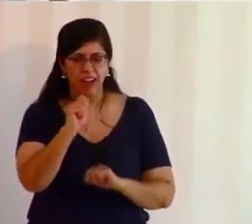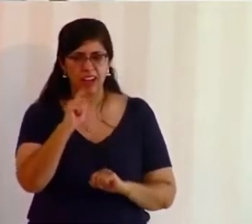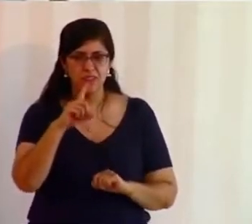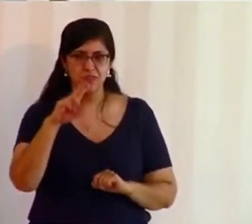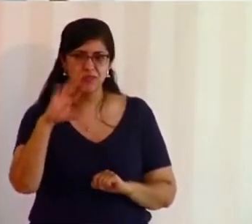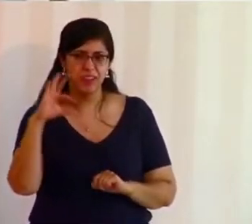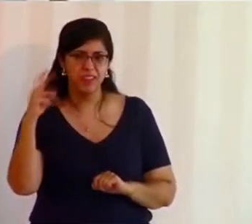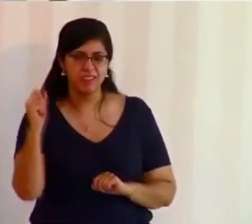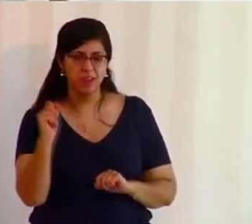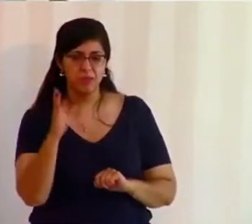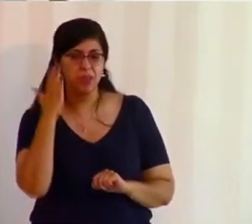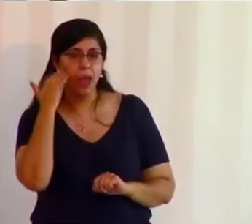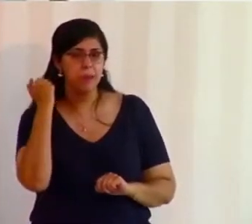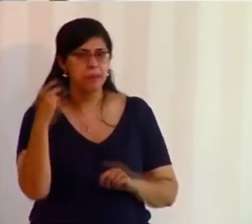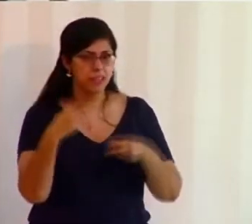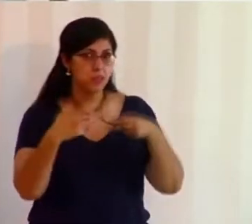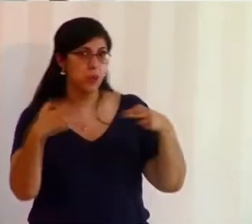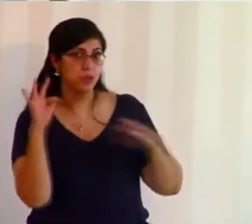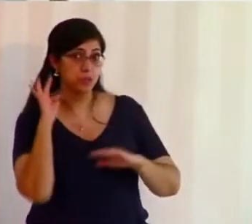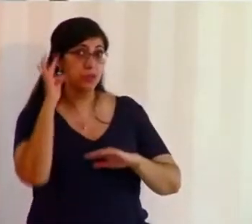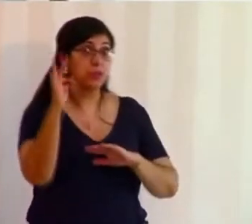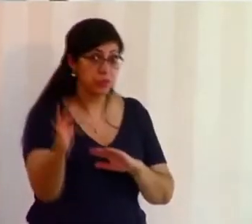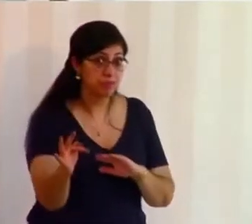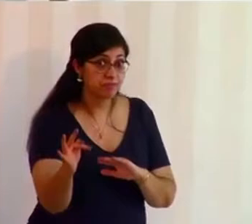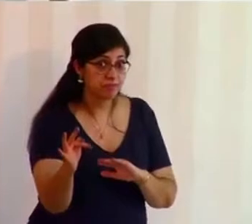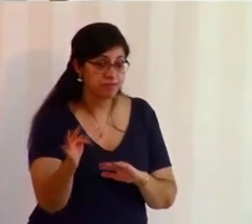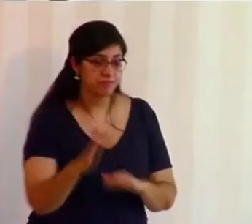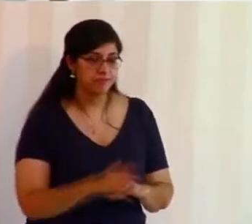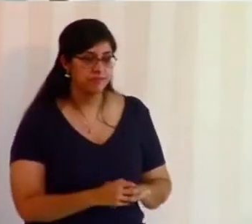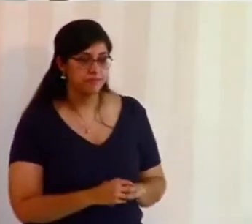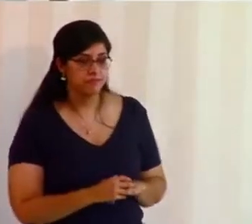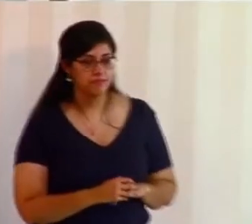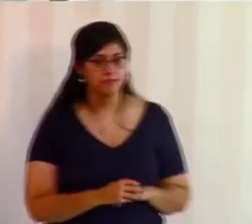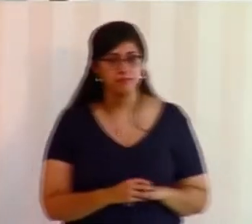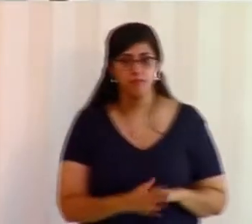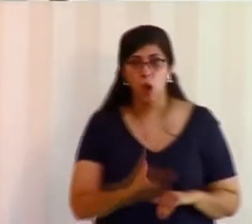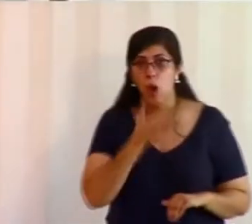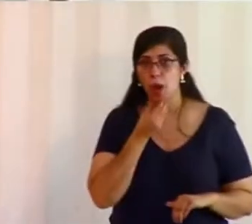homens lucravam com essa jovem. E agora Paulo mexeu num assunto